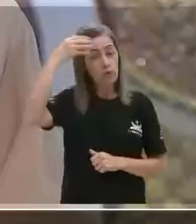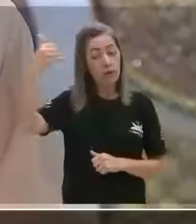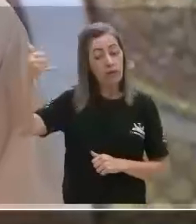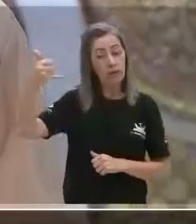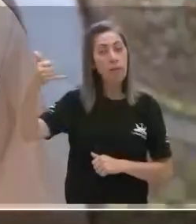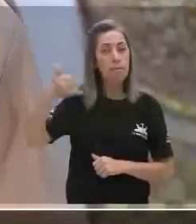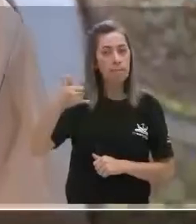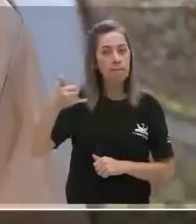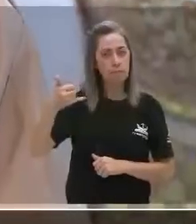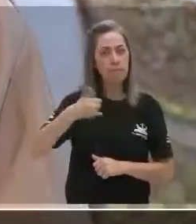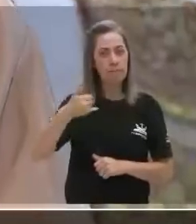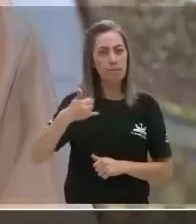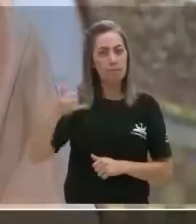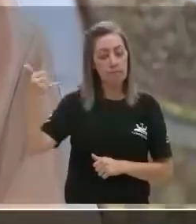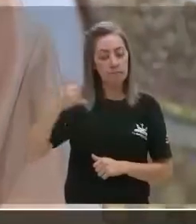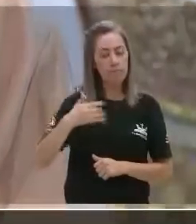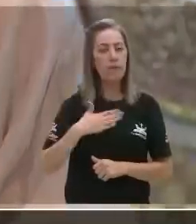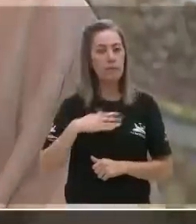crise de fé?